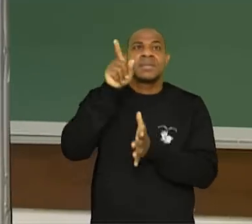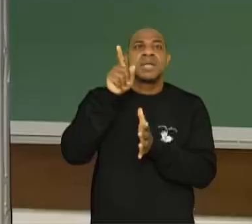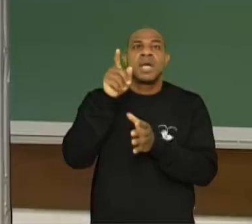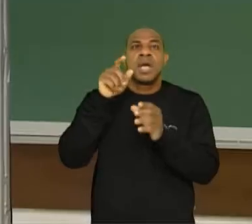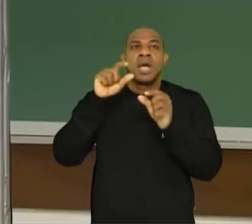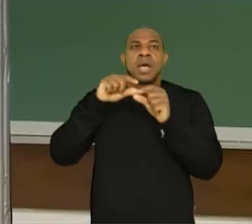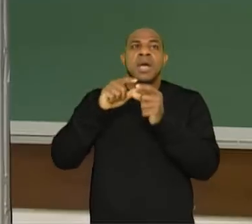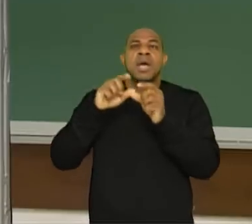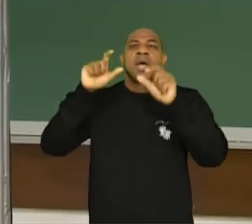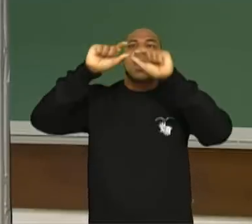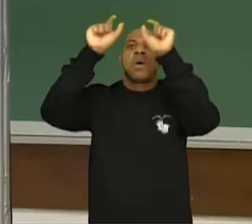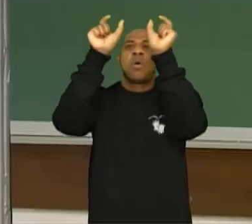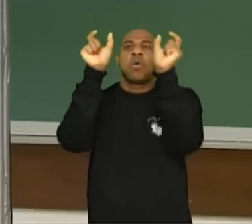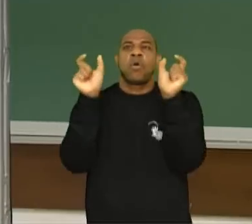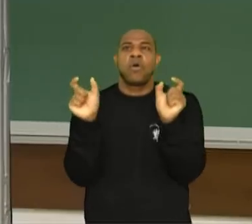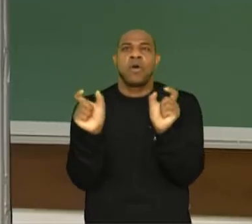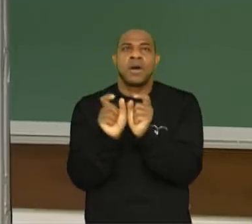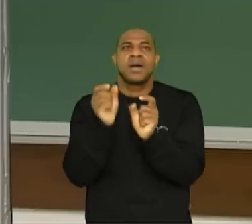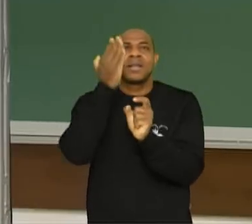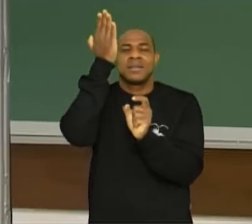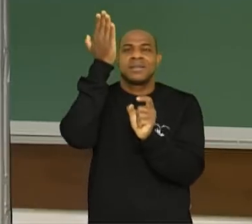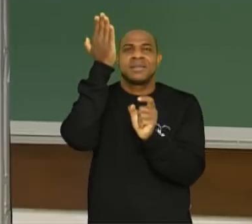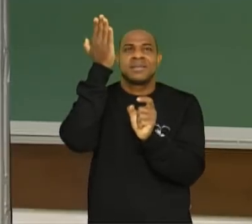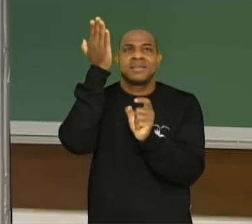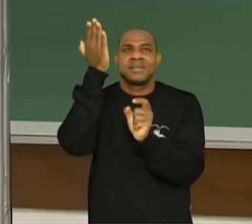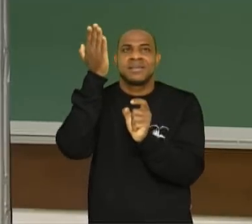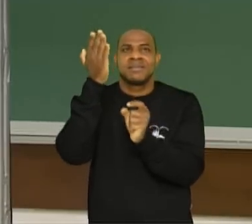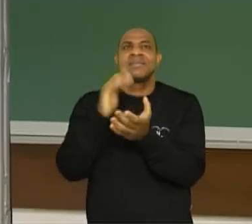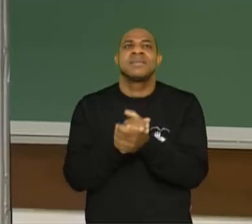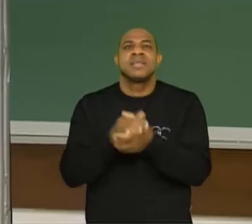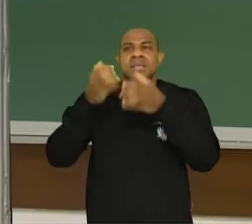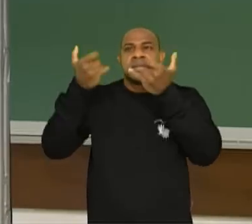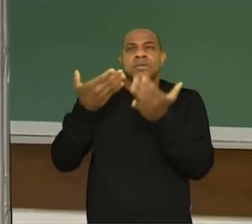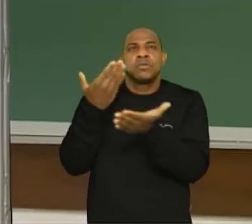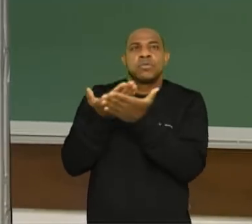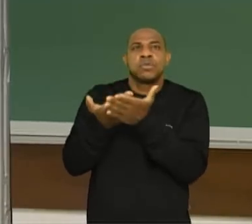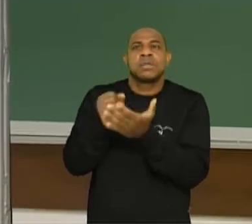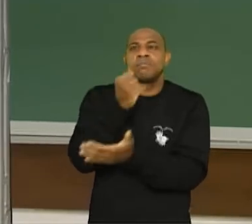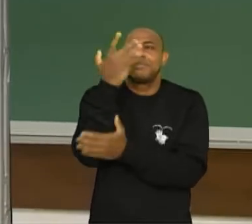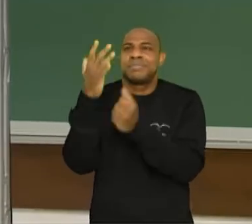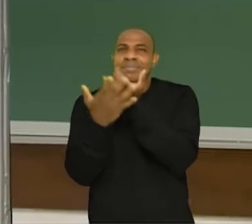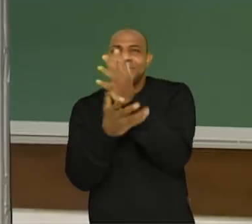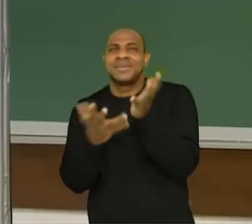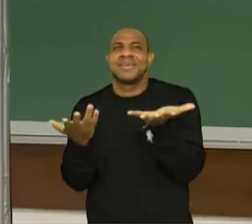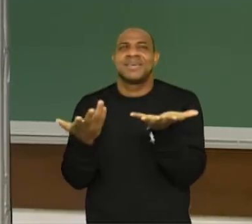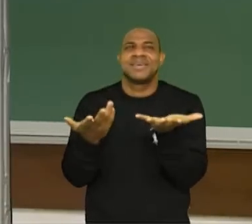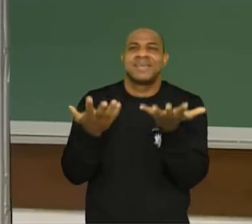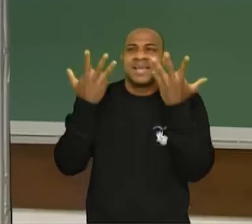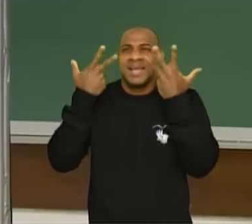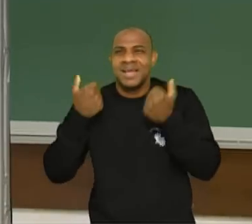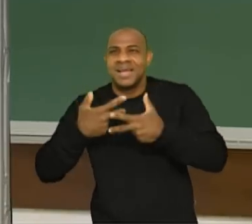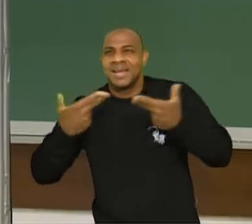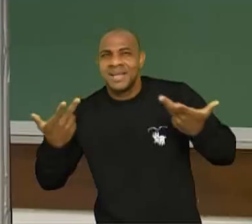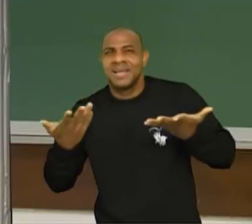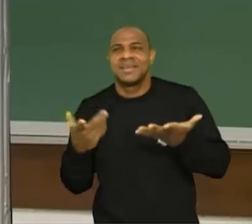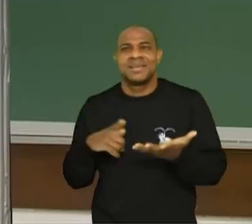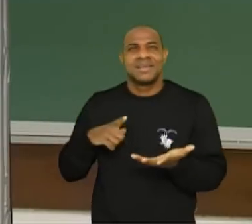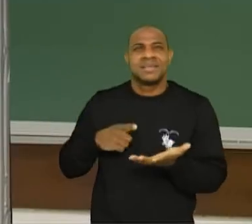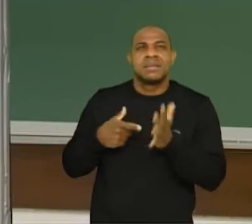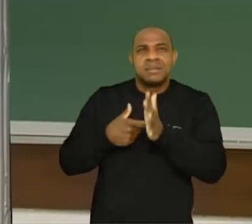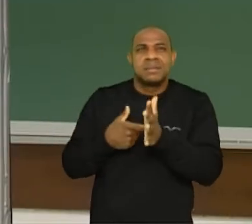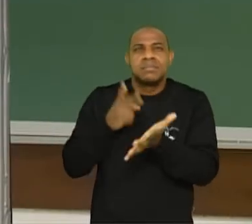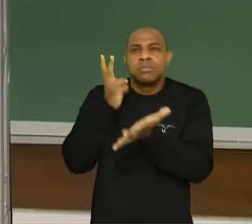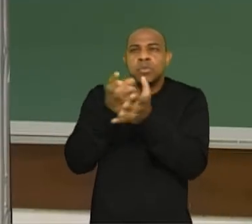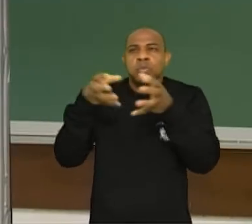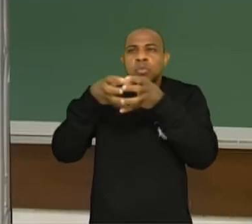organismo, que você já passa assim a nível de ecologia em si, né, esse organismo, quando a gente pega seres dessa mesma